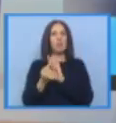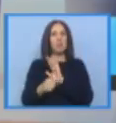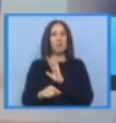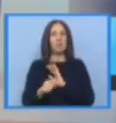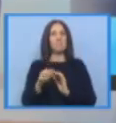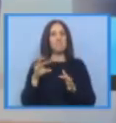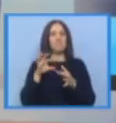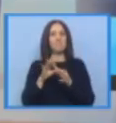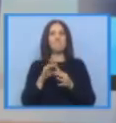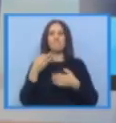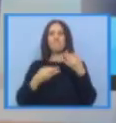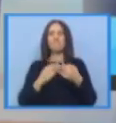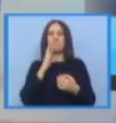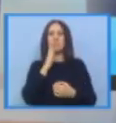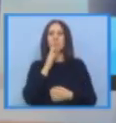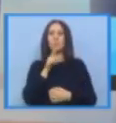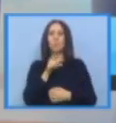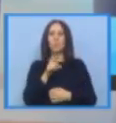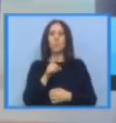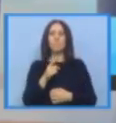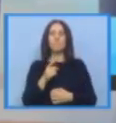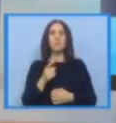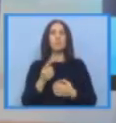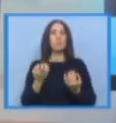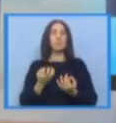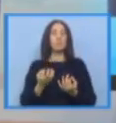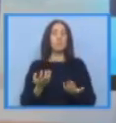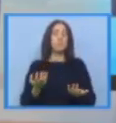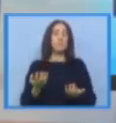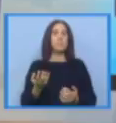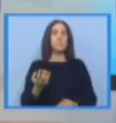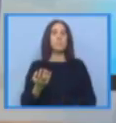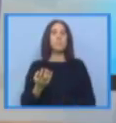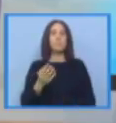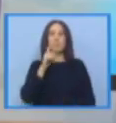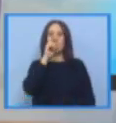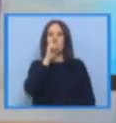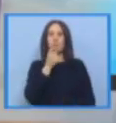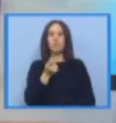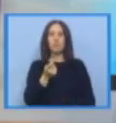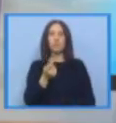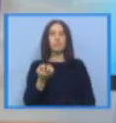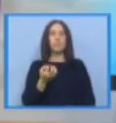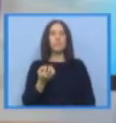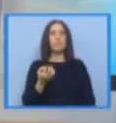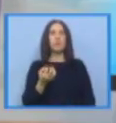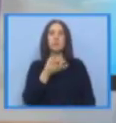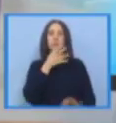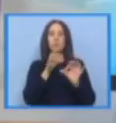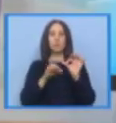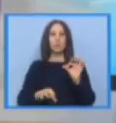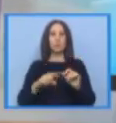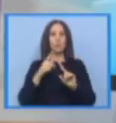sobre a justiça passa por aí, porque, lembrando-me ainda um bocadinho dos discursos da abertura